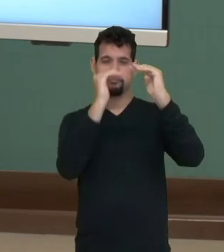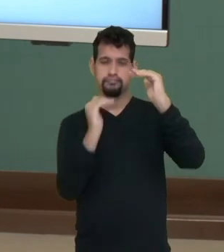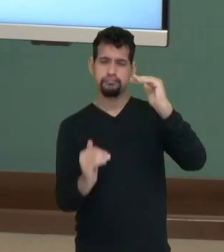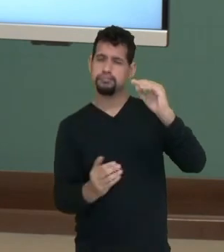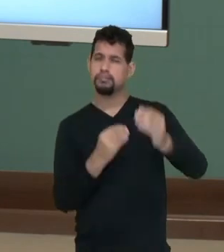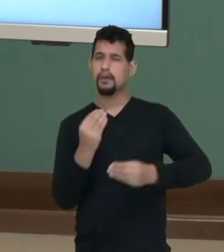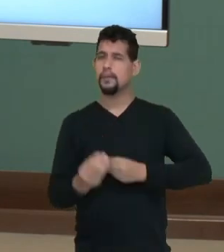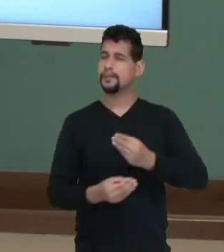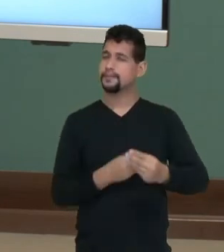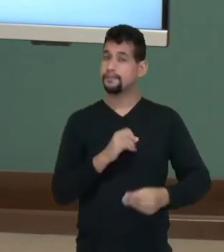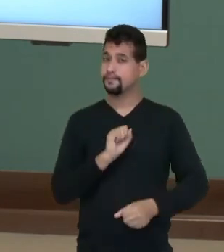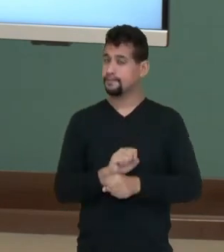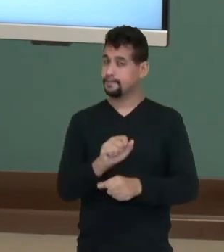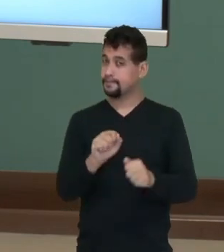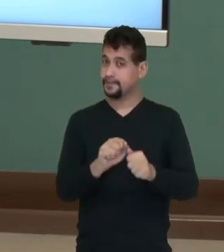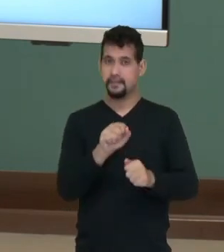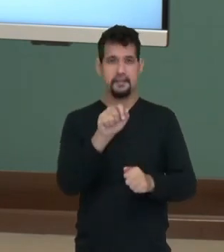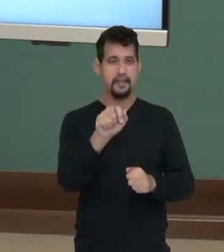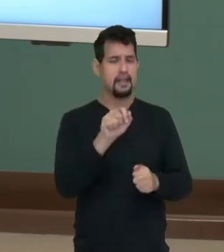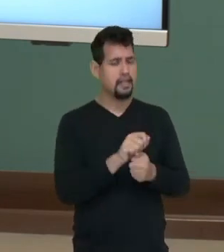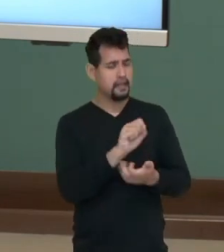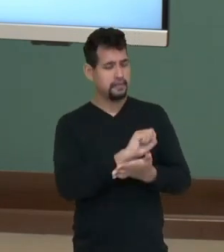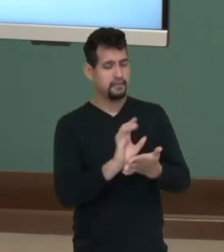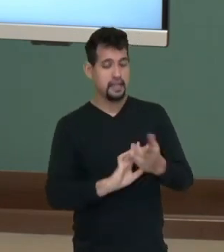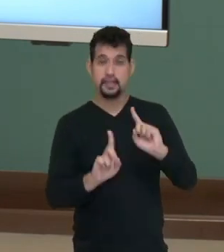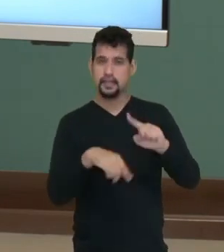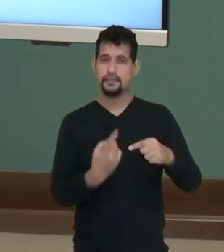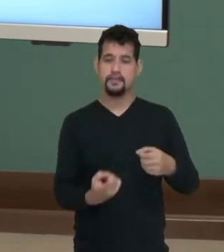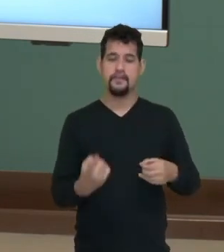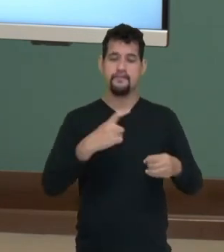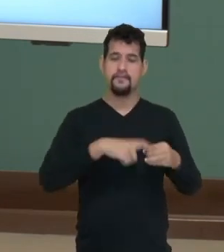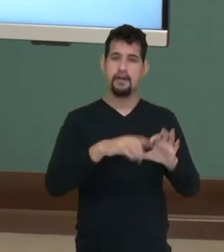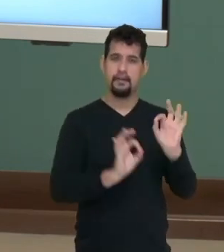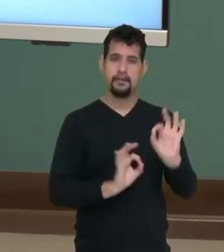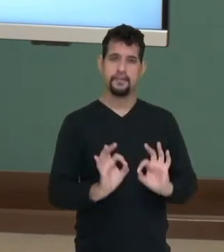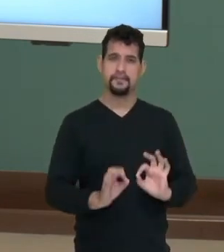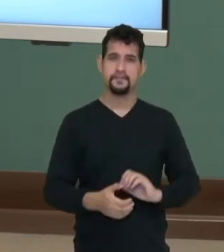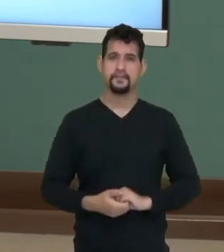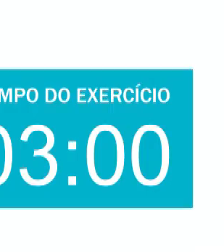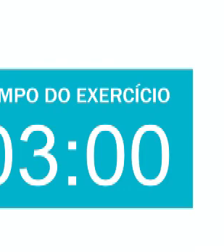queda. Então, faça, então, esse exercício e retornaremos com a correção.